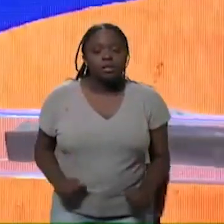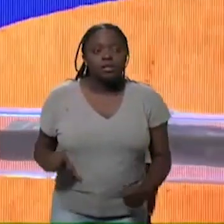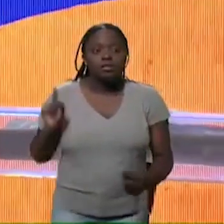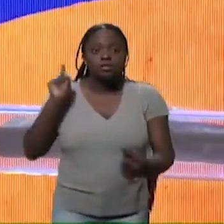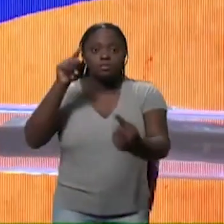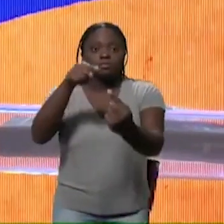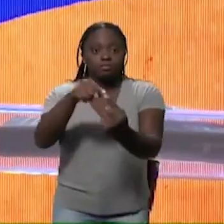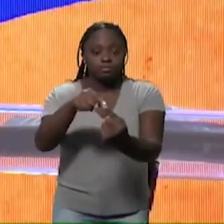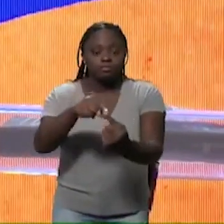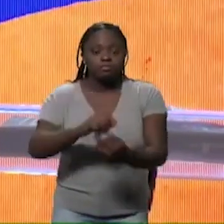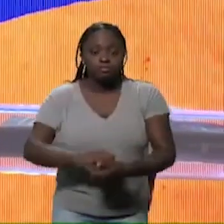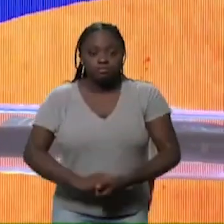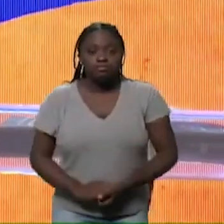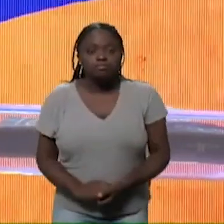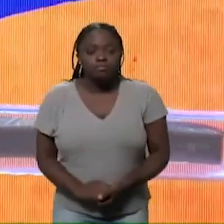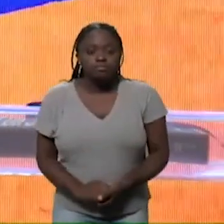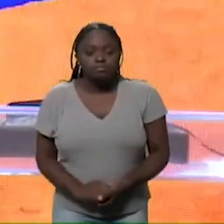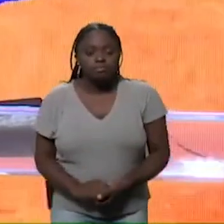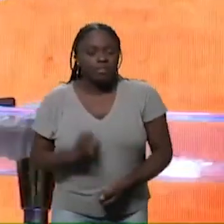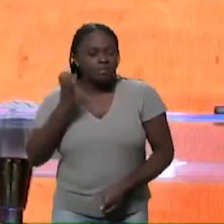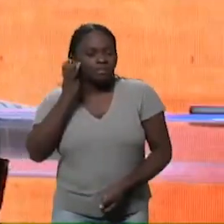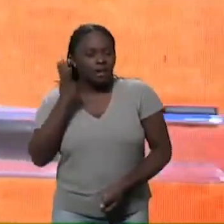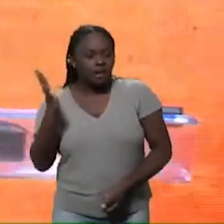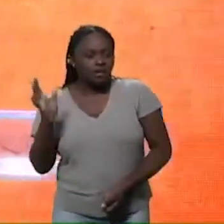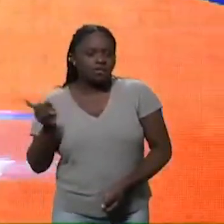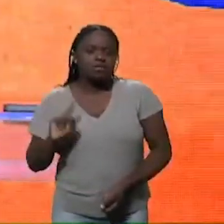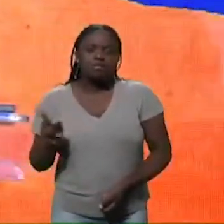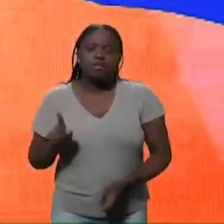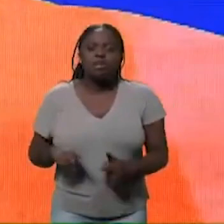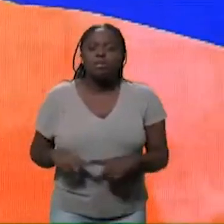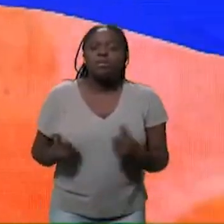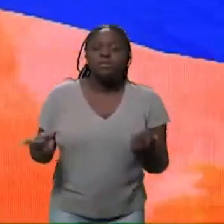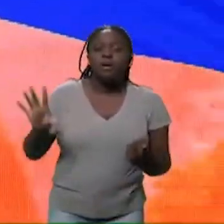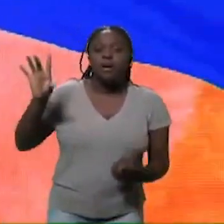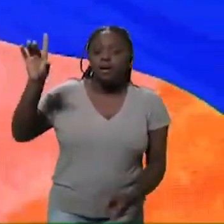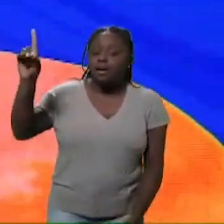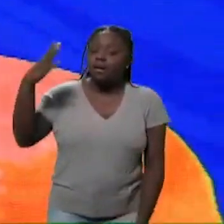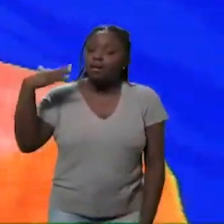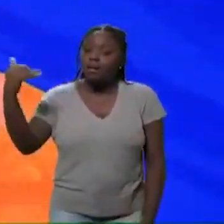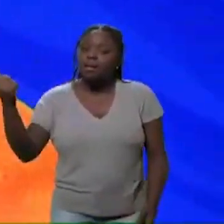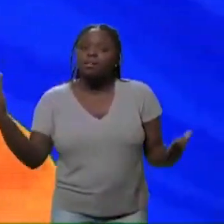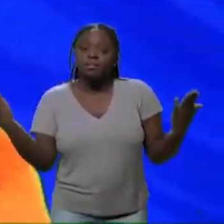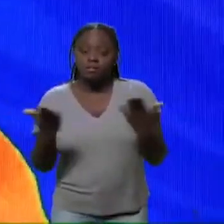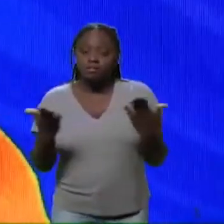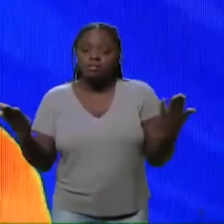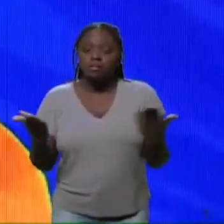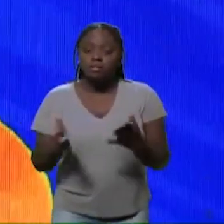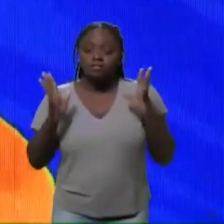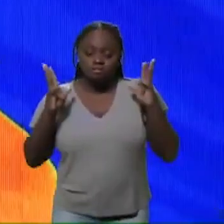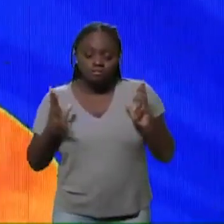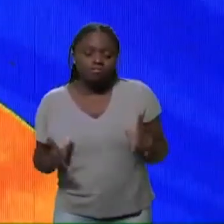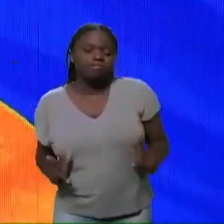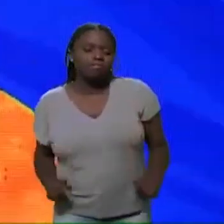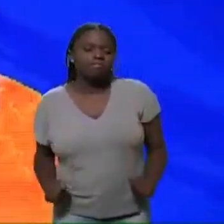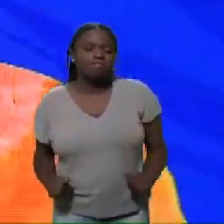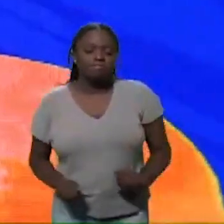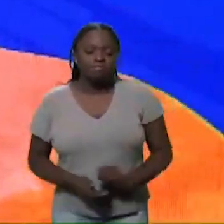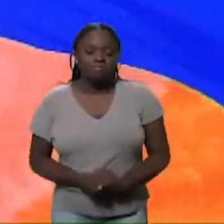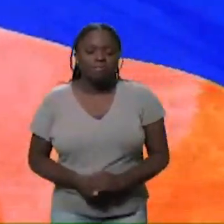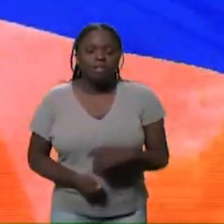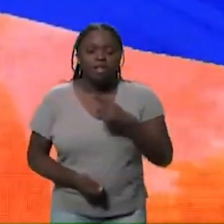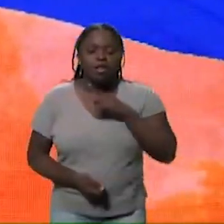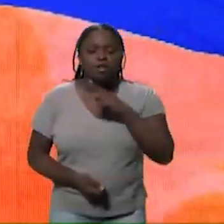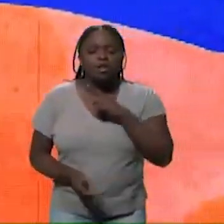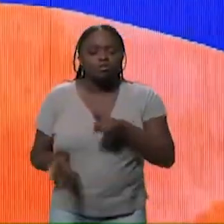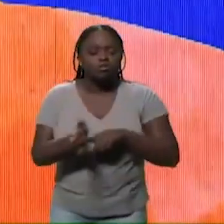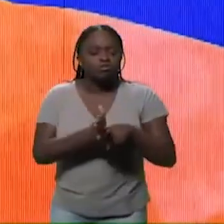intenções. Não é fácil, mas Deus nos chama hoje para pureza. Eu tenho números